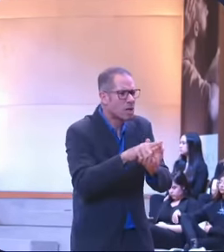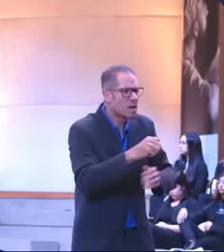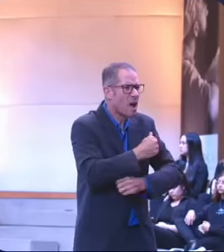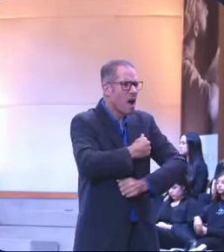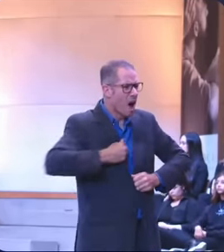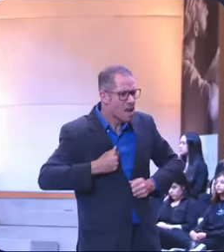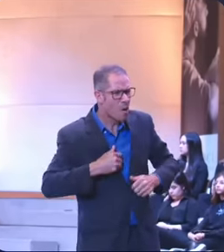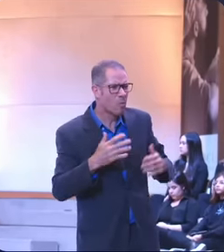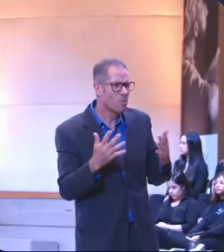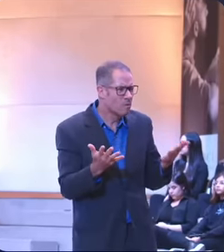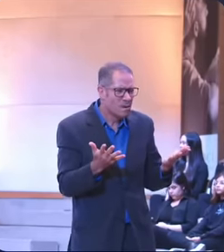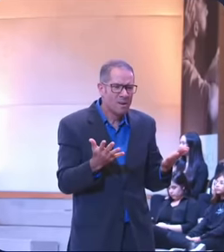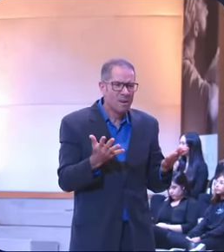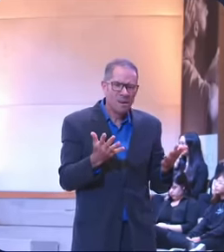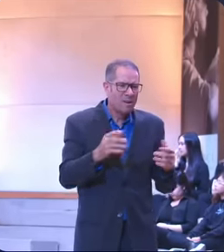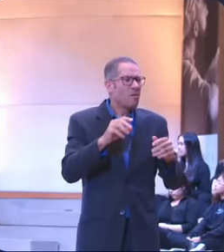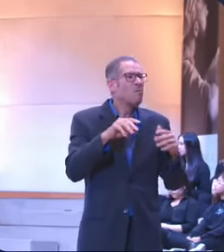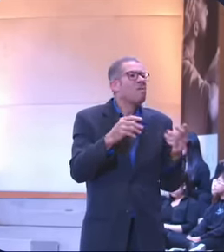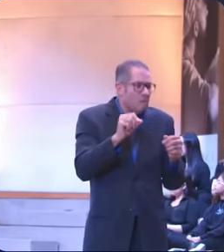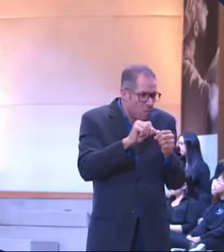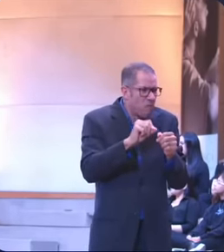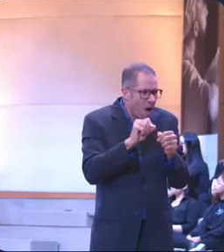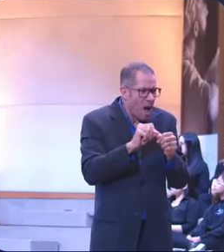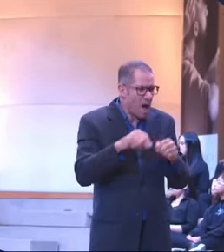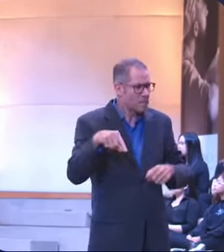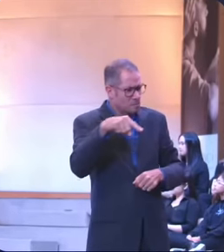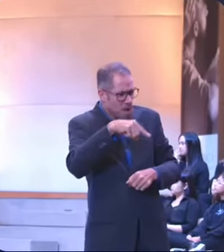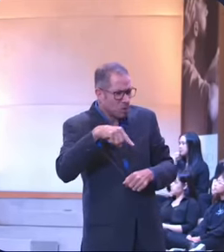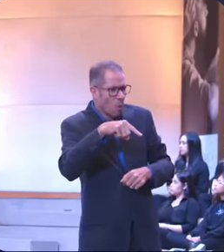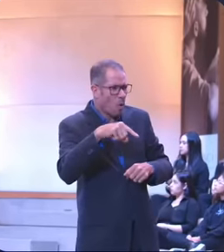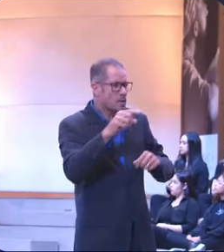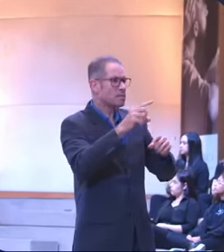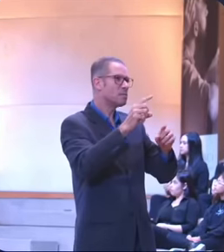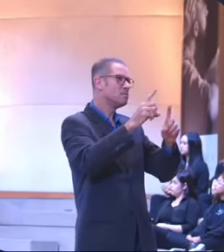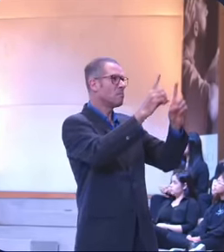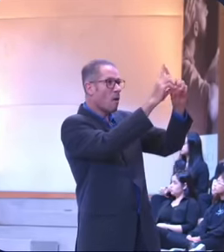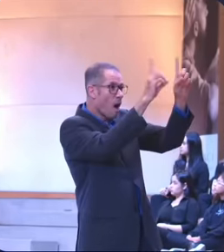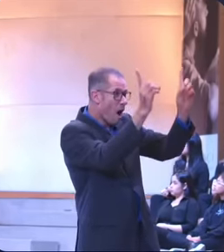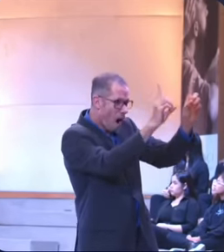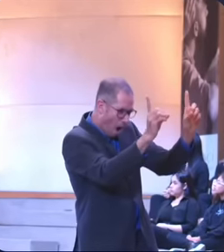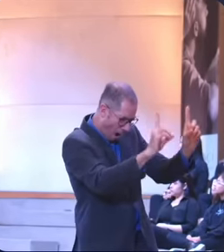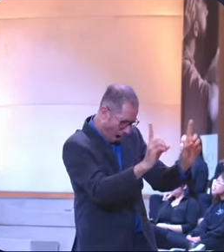Arão, faz para nós uma imagem.